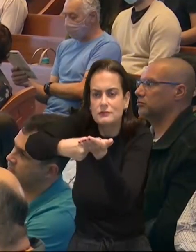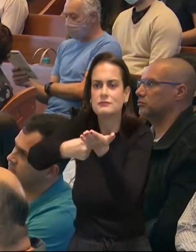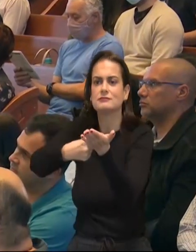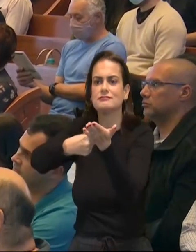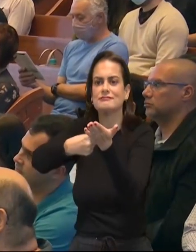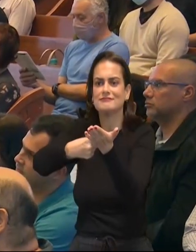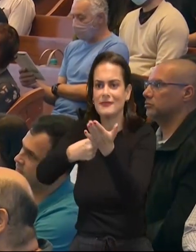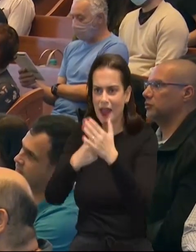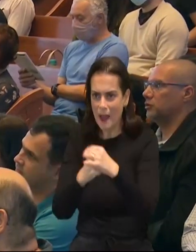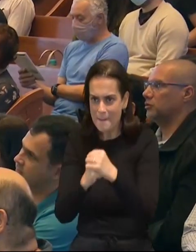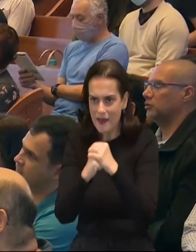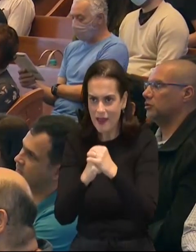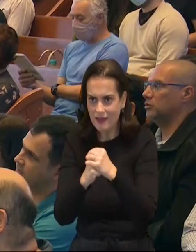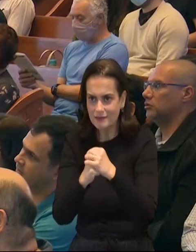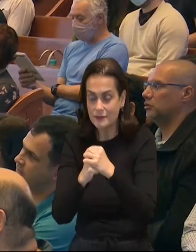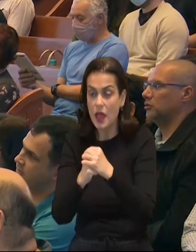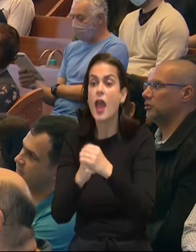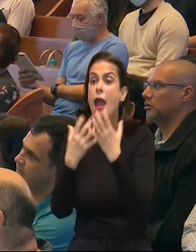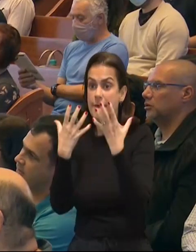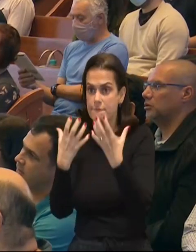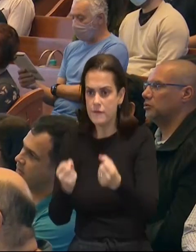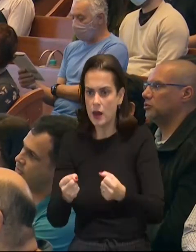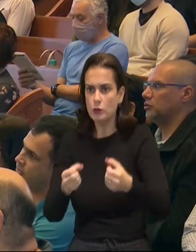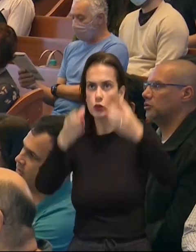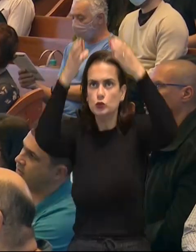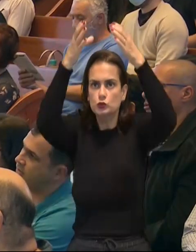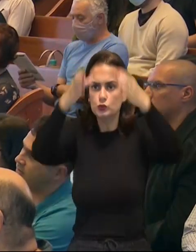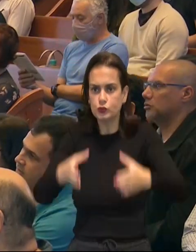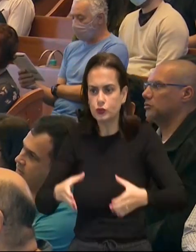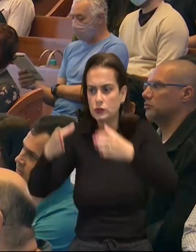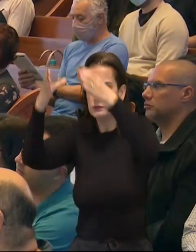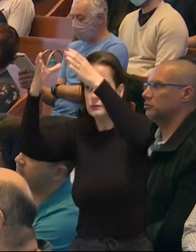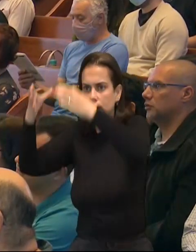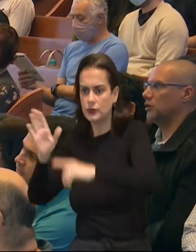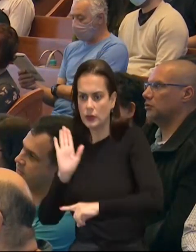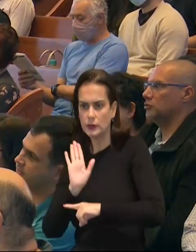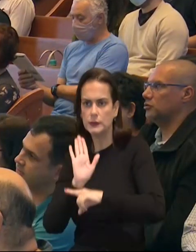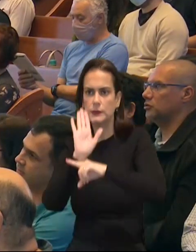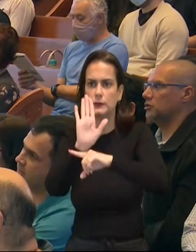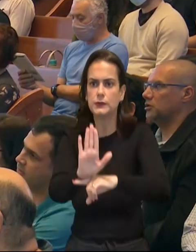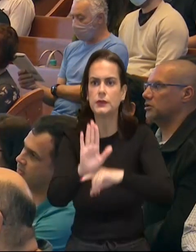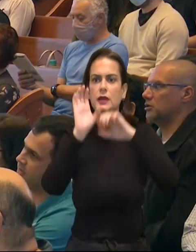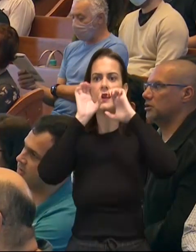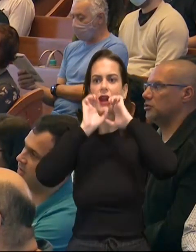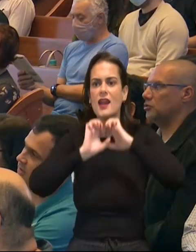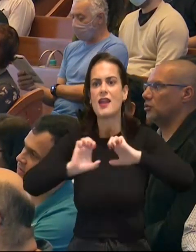Passa a Macedônia e ajuda-nos.